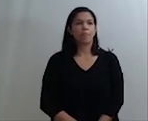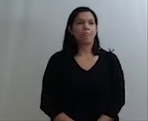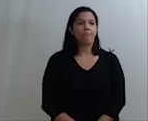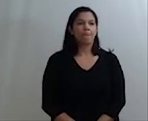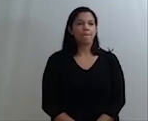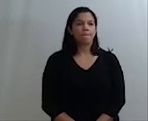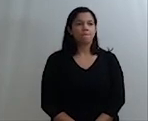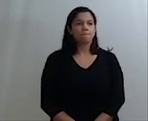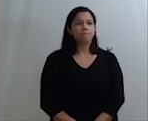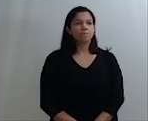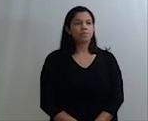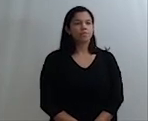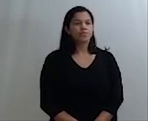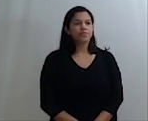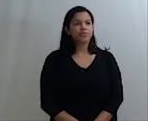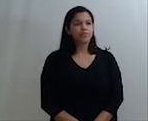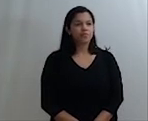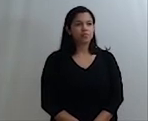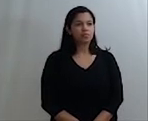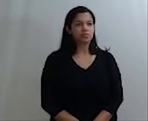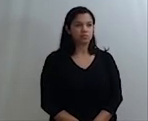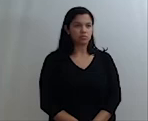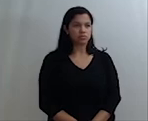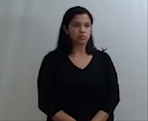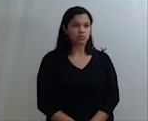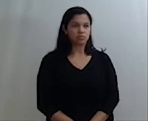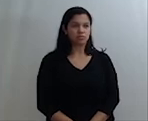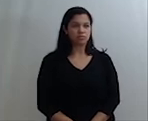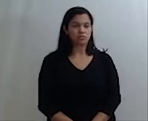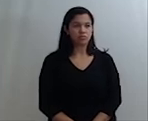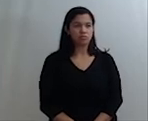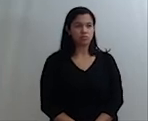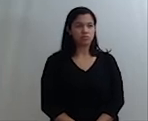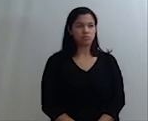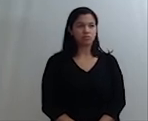acompanhe senhor presidente Ministro Rogério